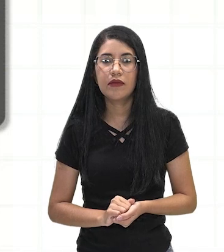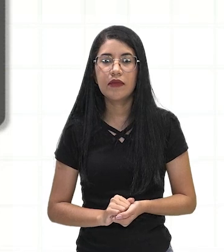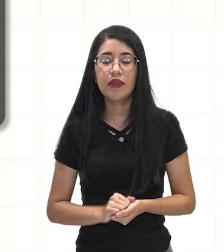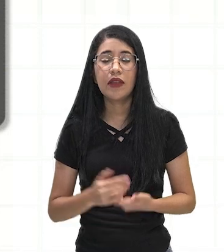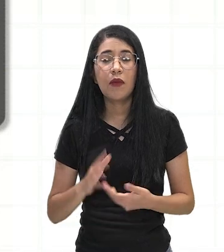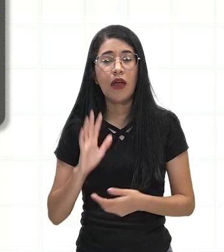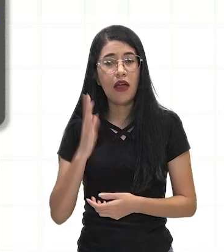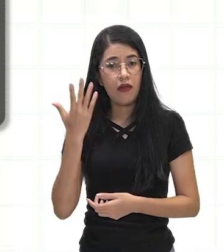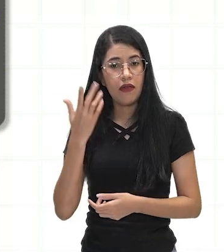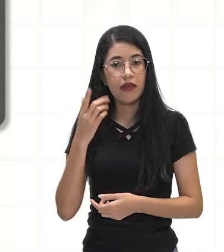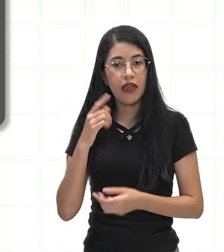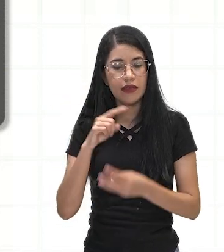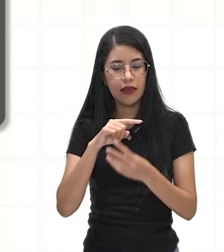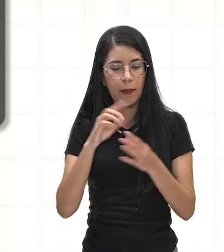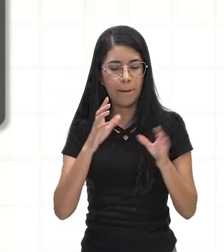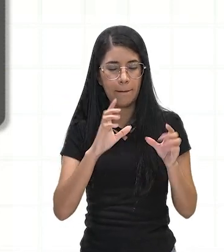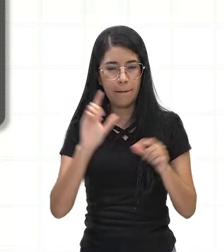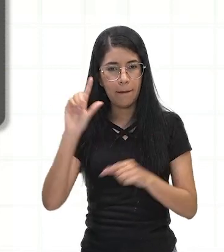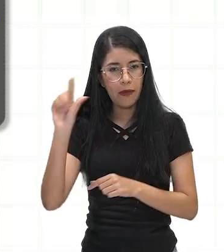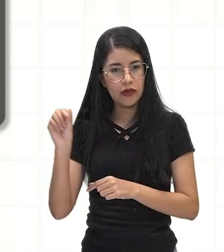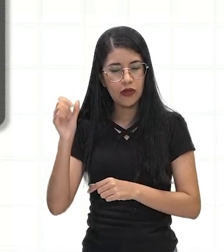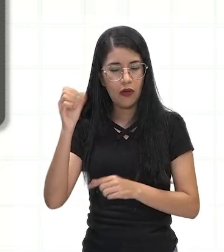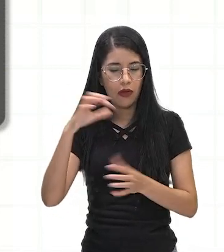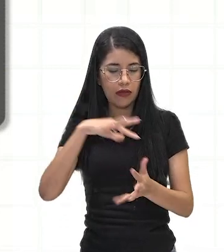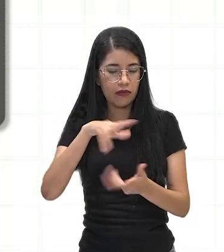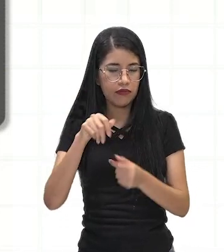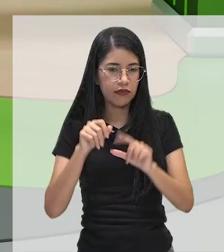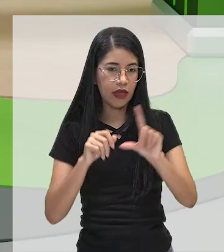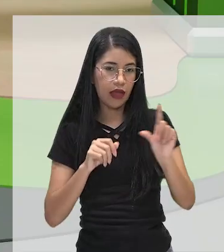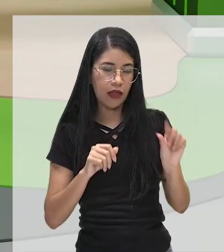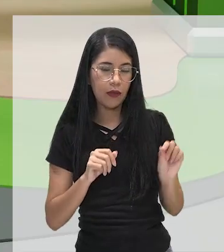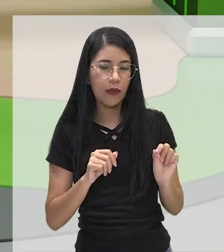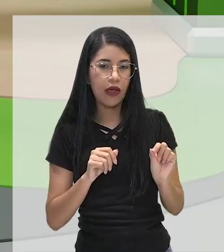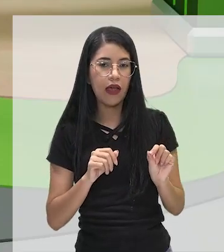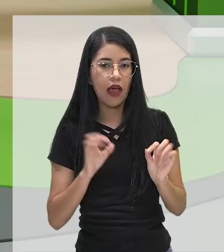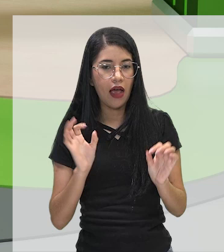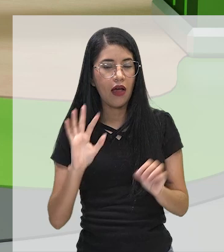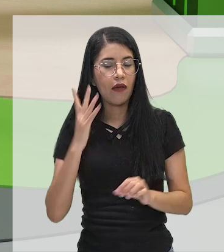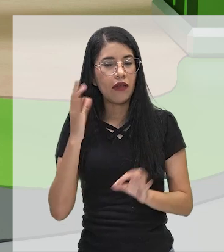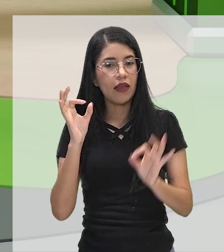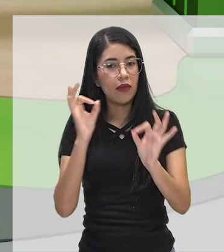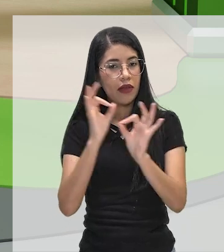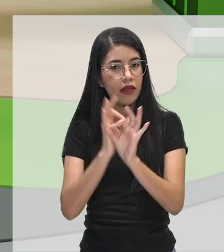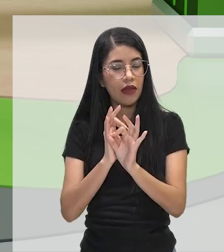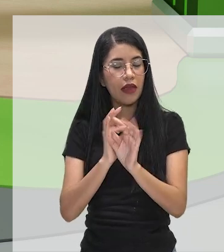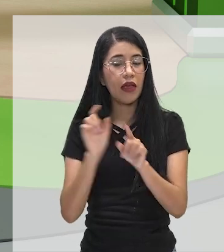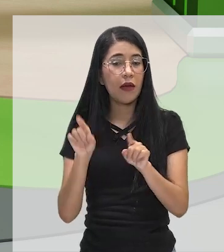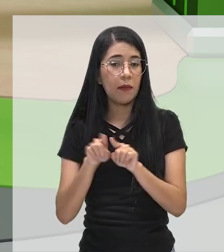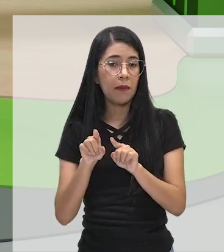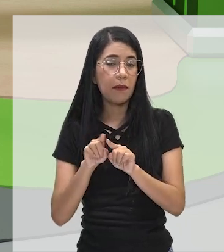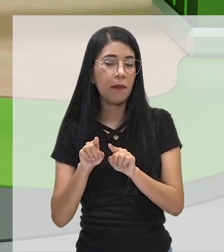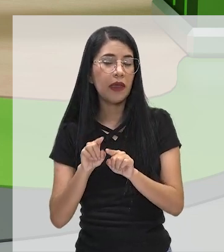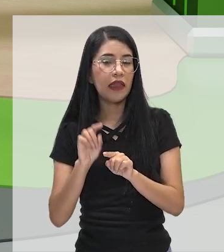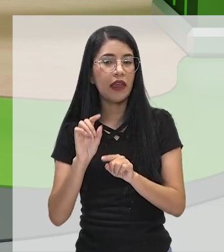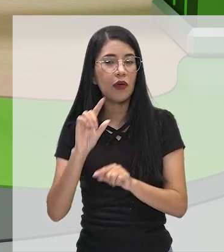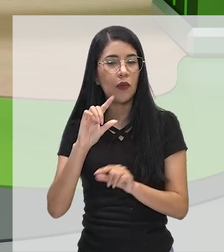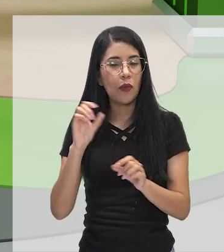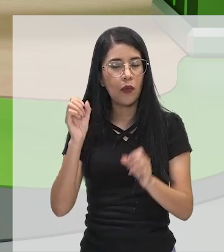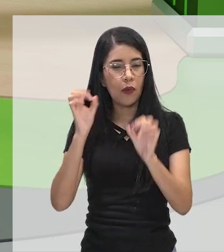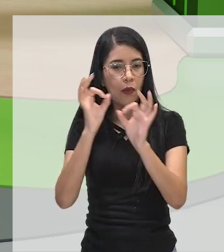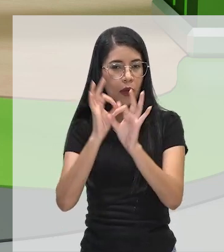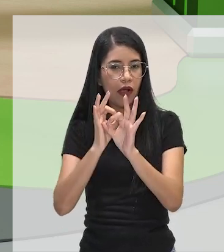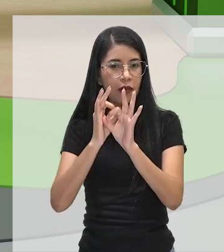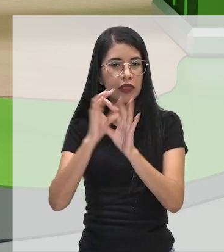esse posicionamento aí dos astros dessa forma, né, nós vamos ter os eclipses. Pode acontecer também o eclipse solar, mas nesse caso a gente tem um